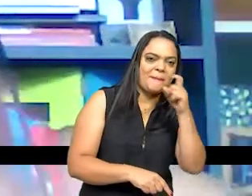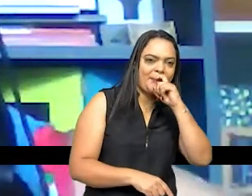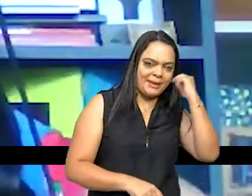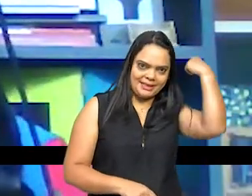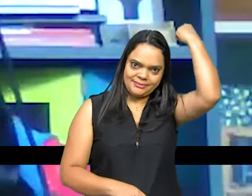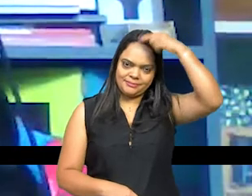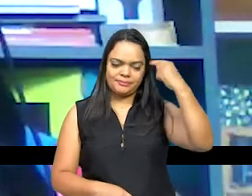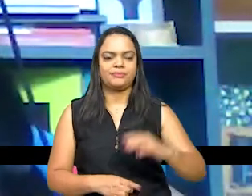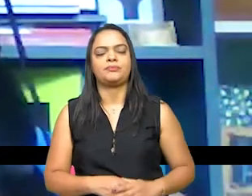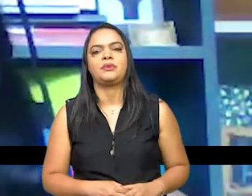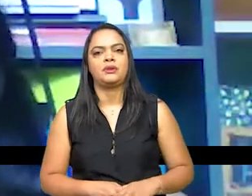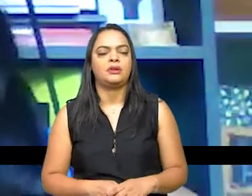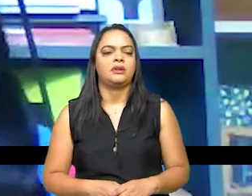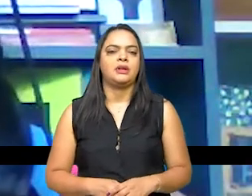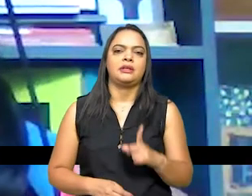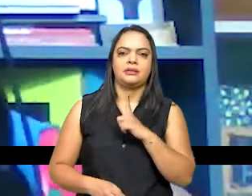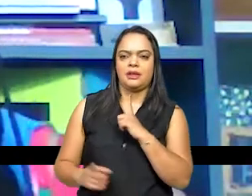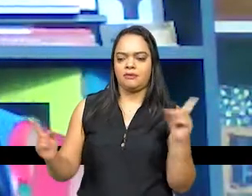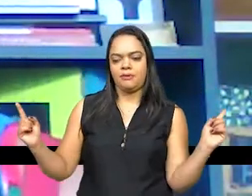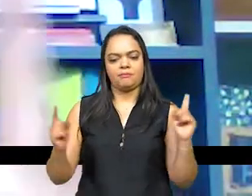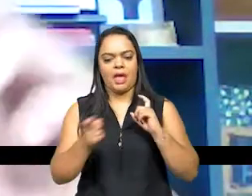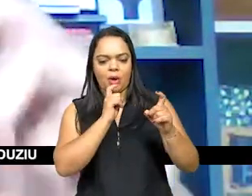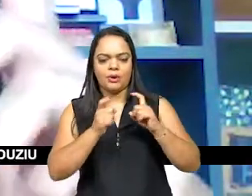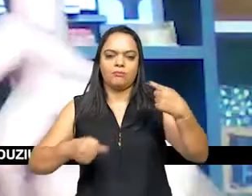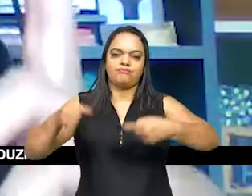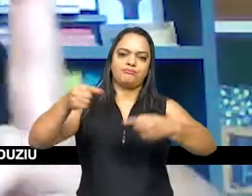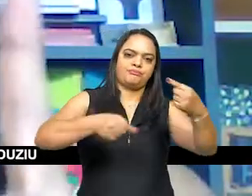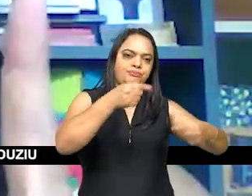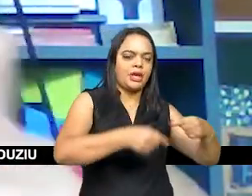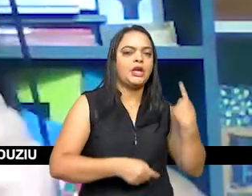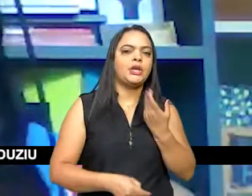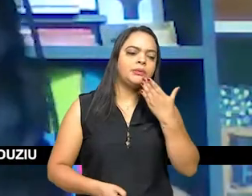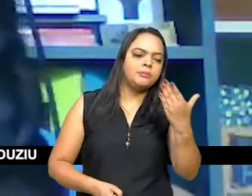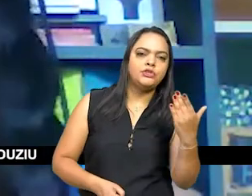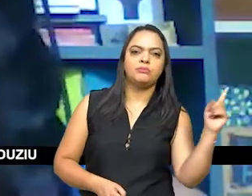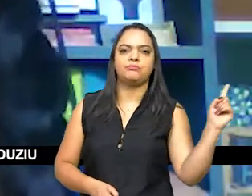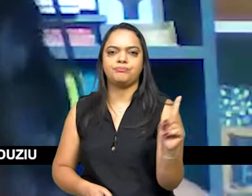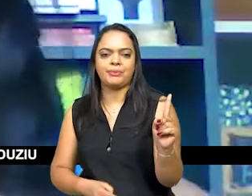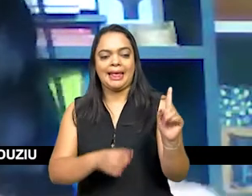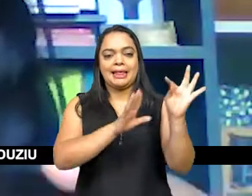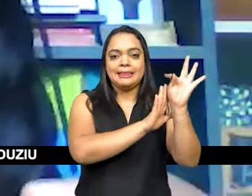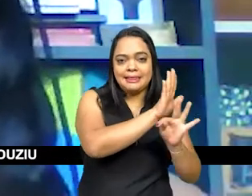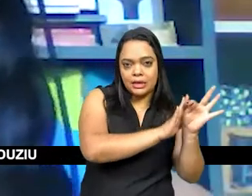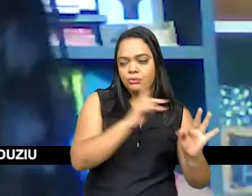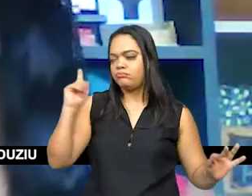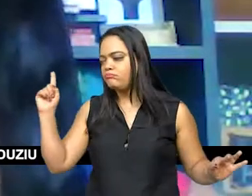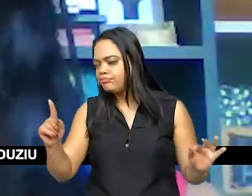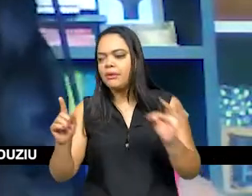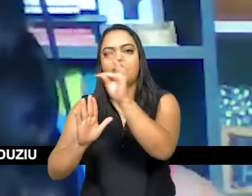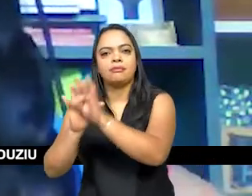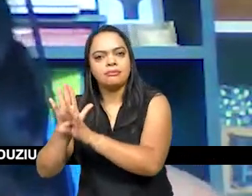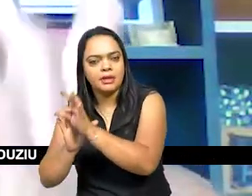fizemos uma grande reunião ali de discussão teórica, e aí nós pedimos que cada um produzisse um texto. Olha a questão.